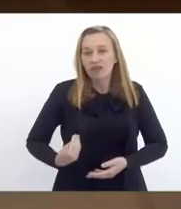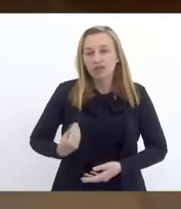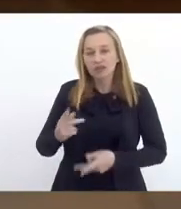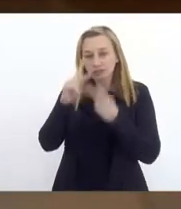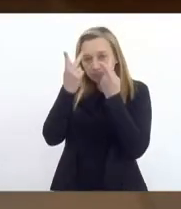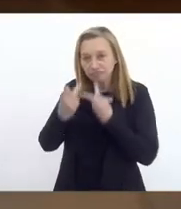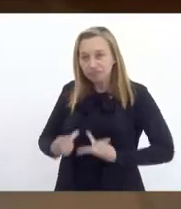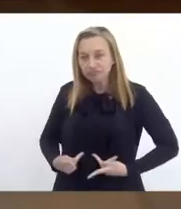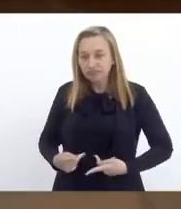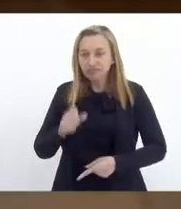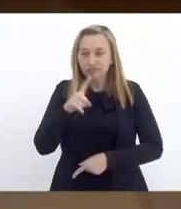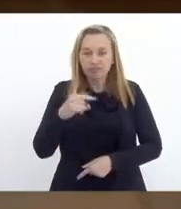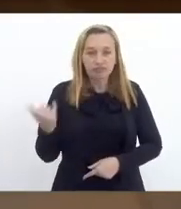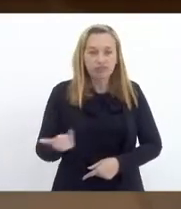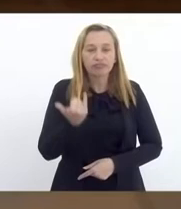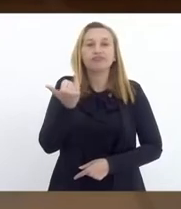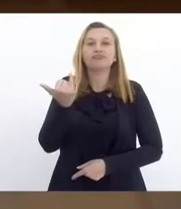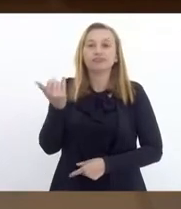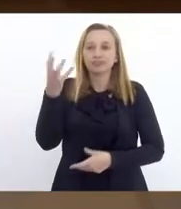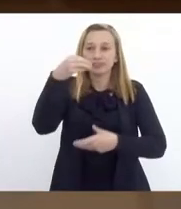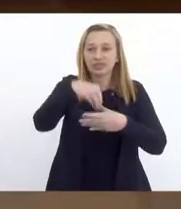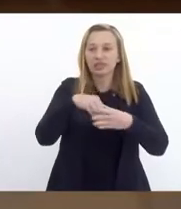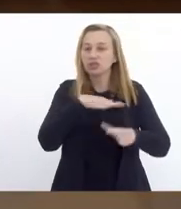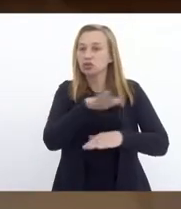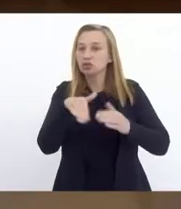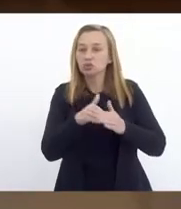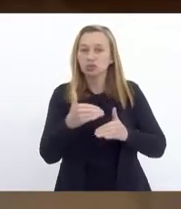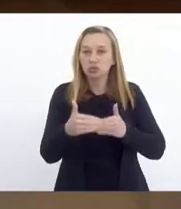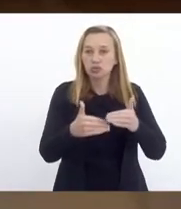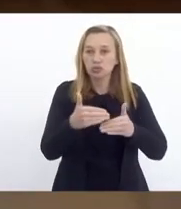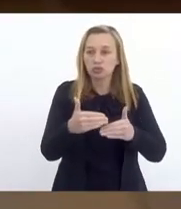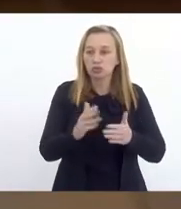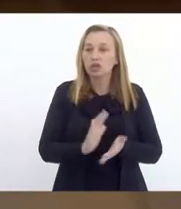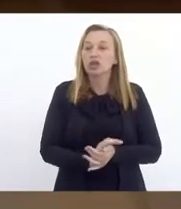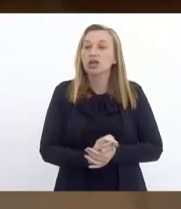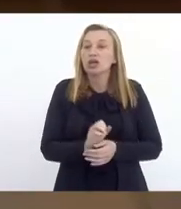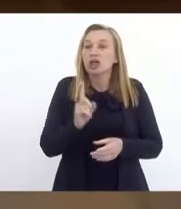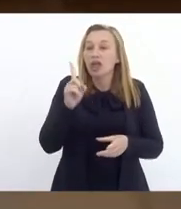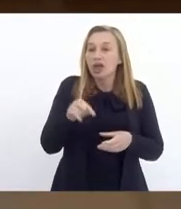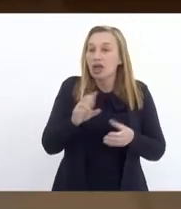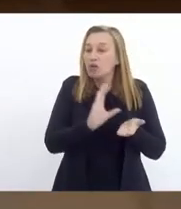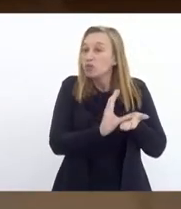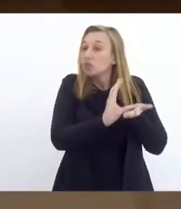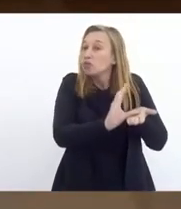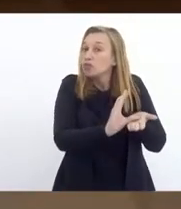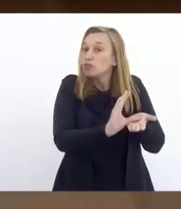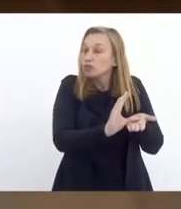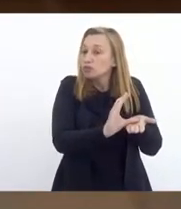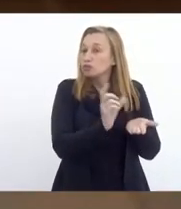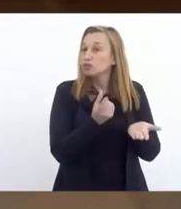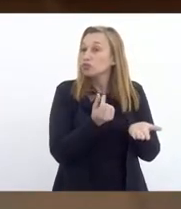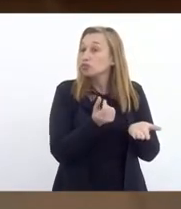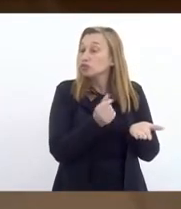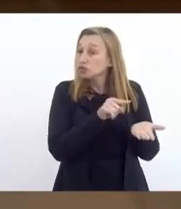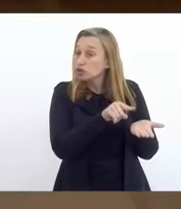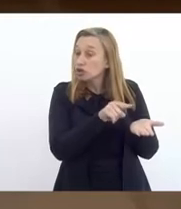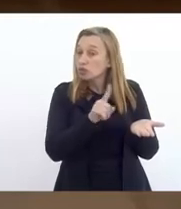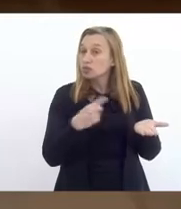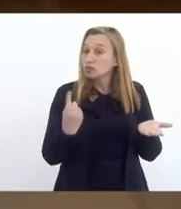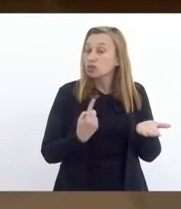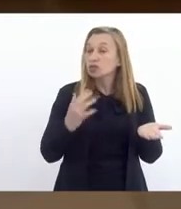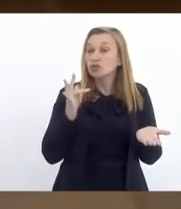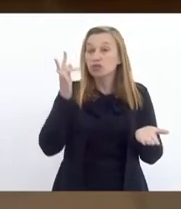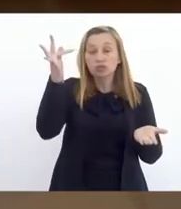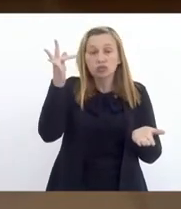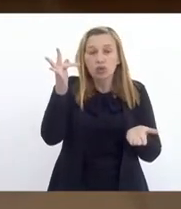humano? É o que é importante dentro de todo esse processo. É um fundo que nos permite sonhar, é um fundo do nosso futuro,